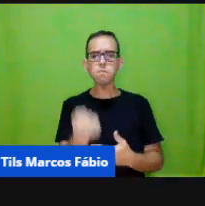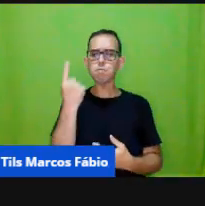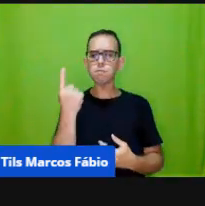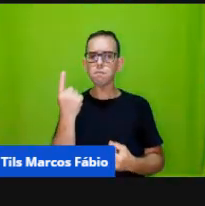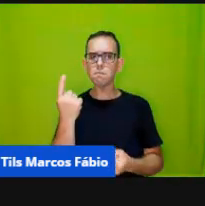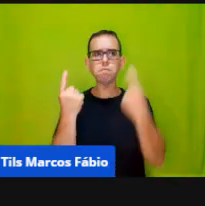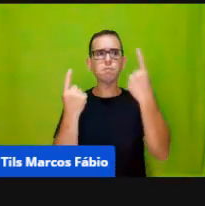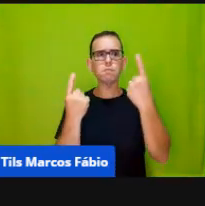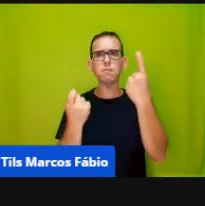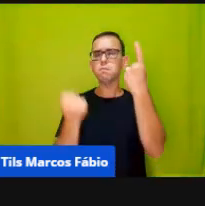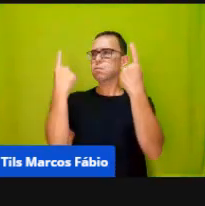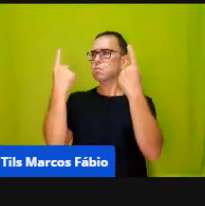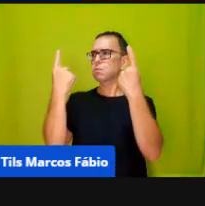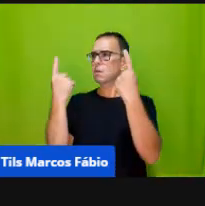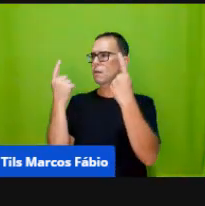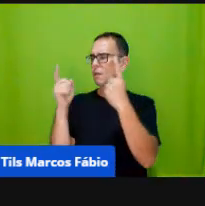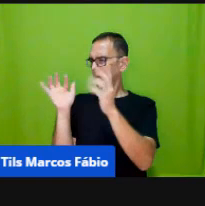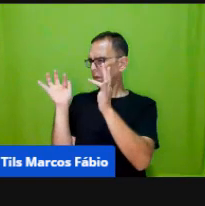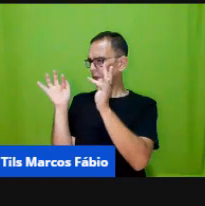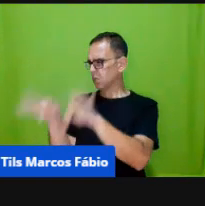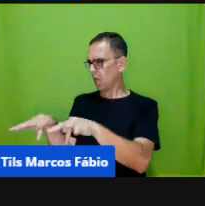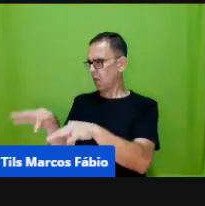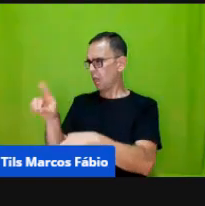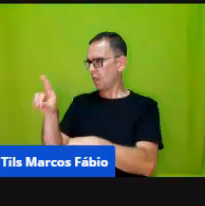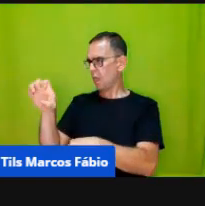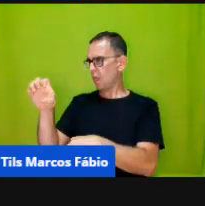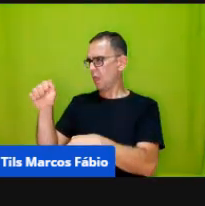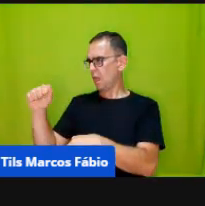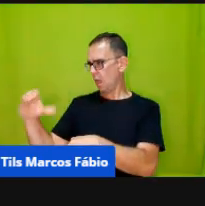Vai encerrar a DEAC, vai fechar ou vai crescer,